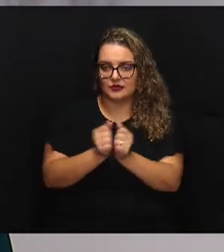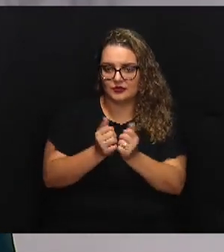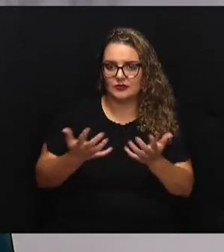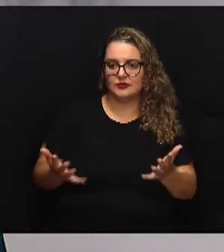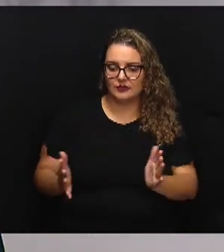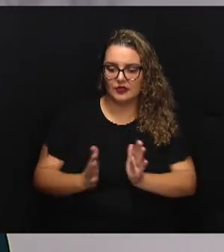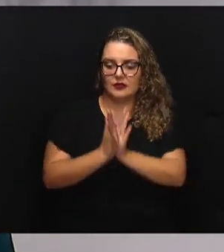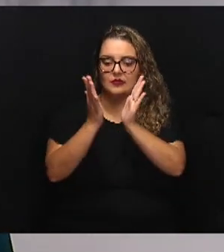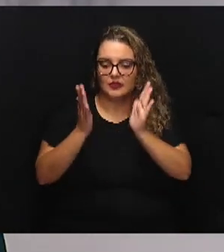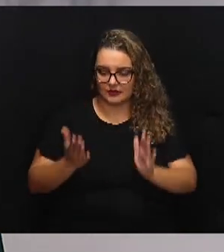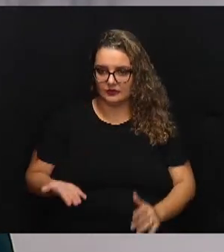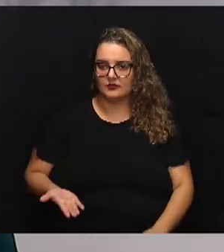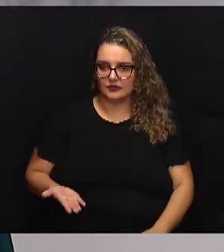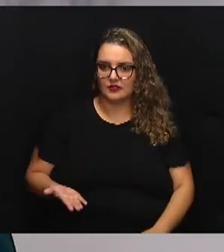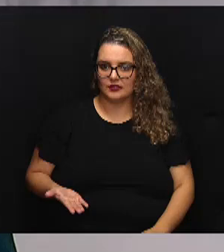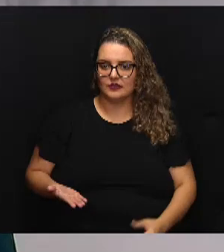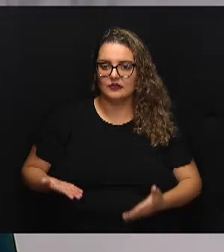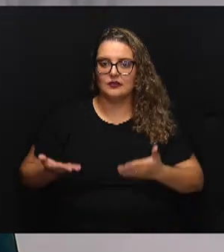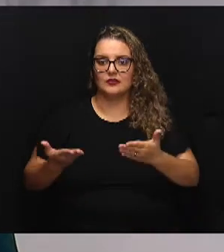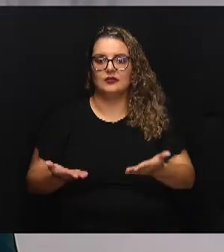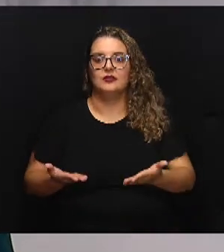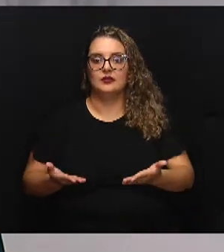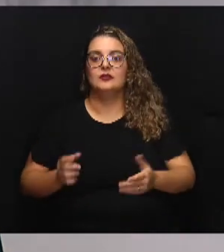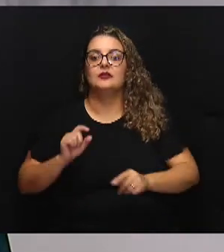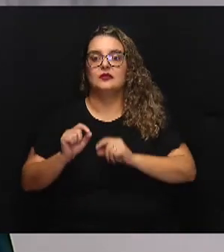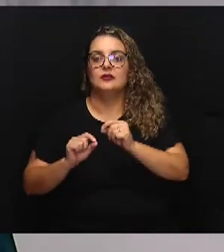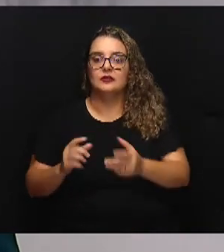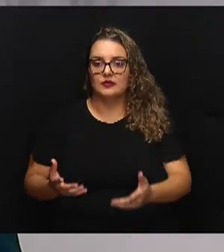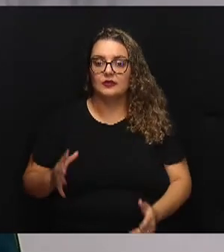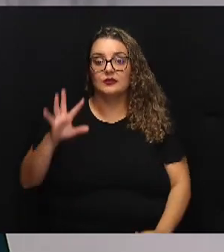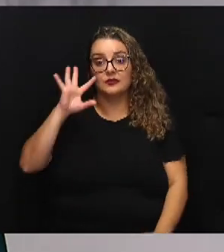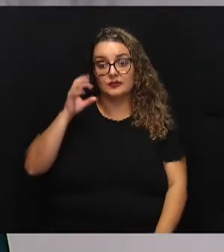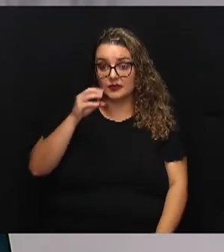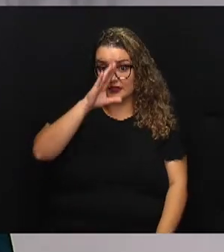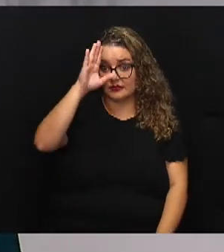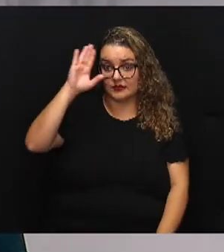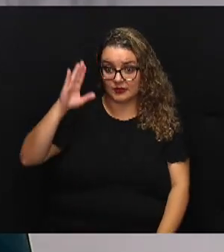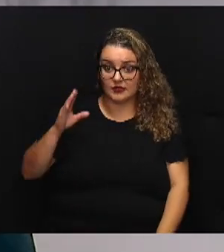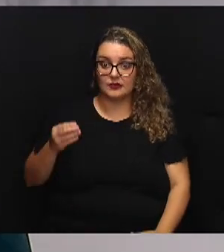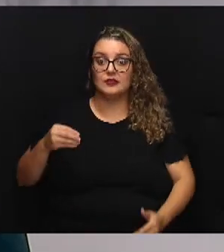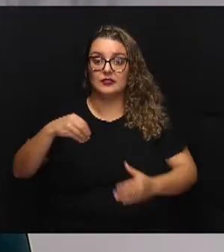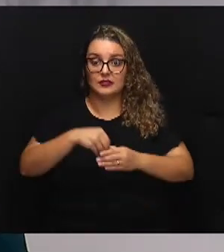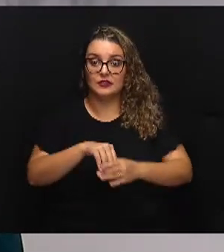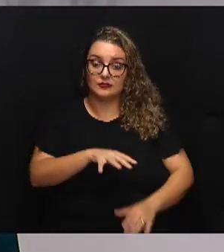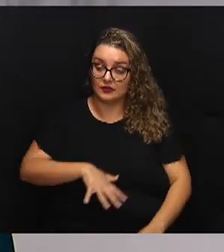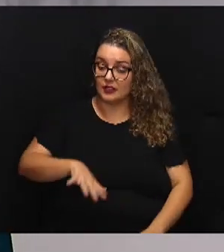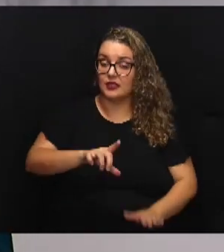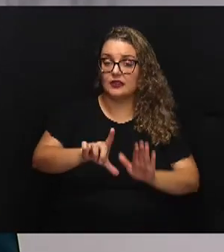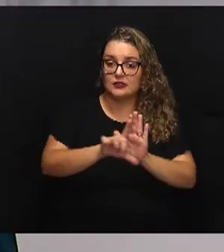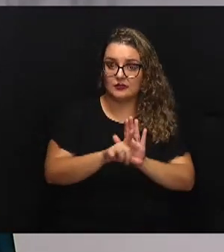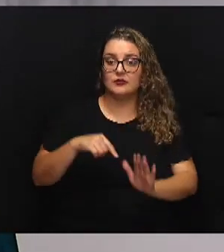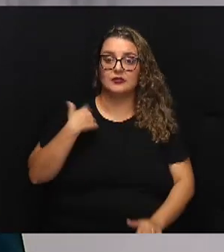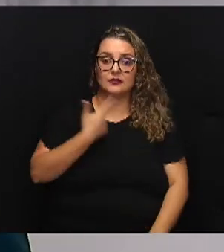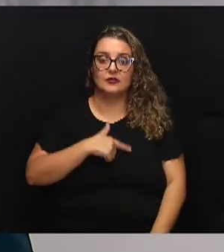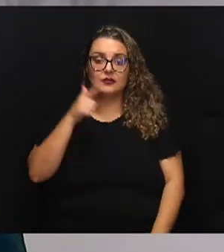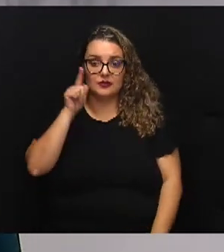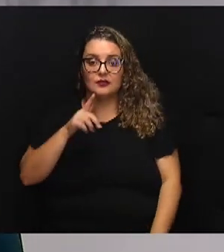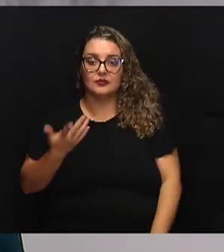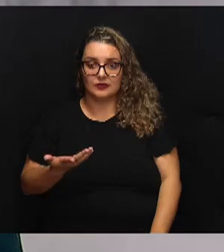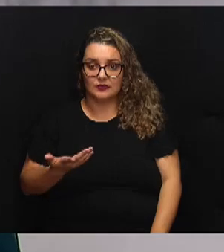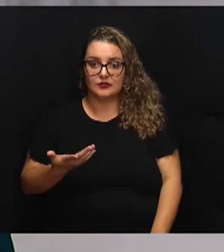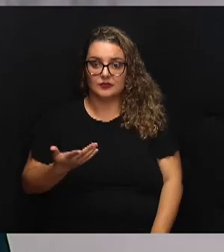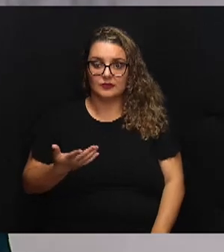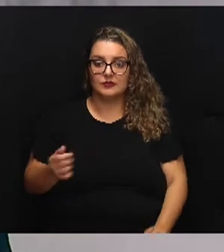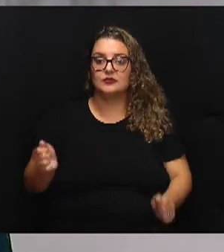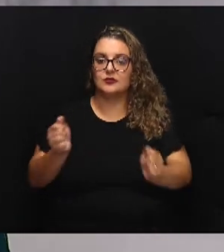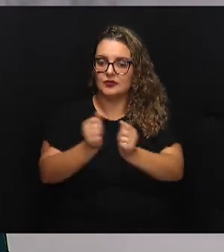gente trazendo o que a gente tem de conhecimento acadêmico, né, dentro do âmbito da legislação, a gente consegue atuar aí em